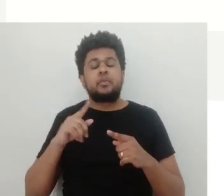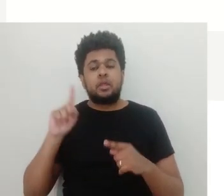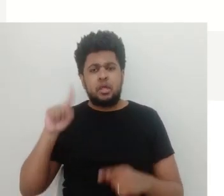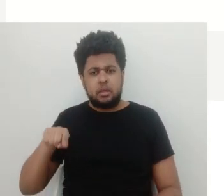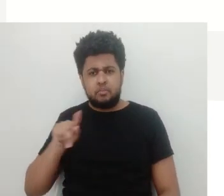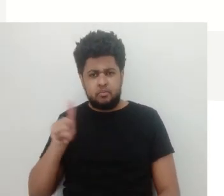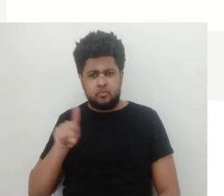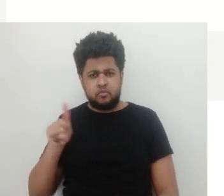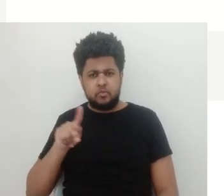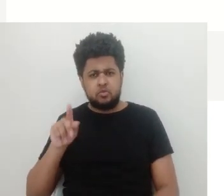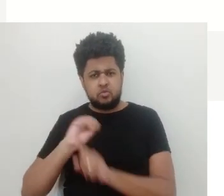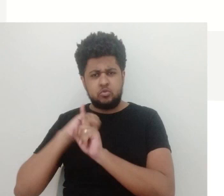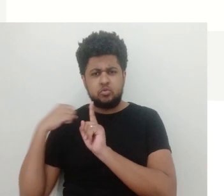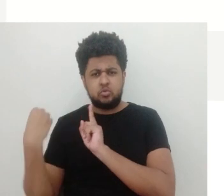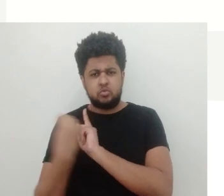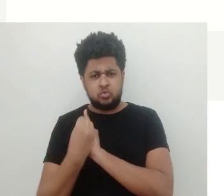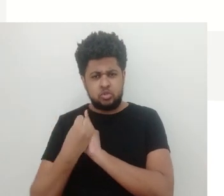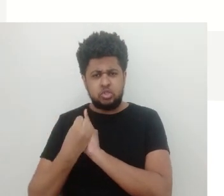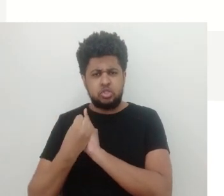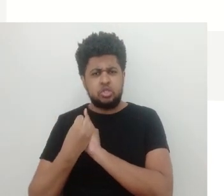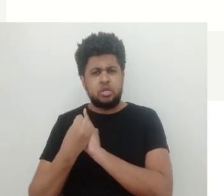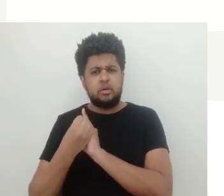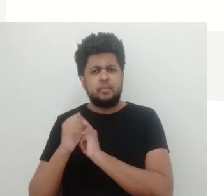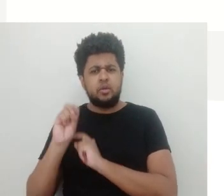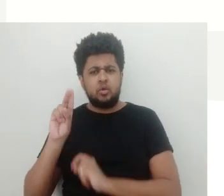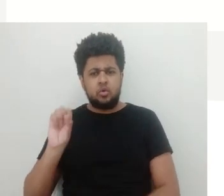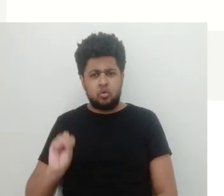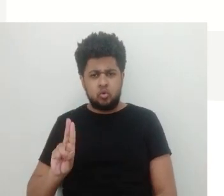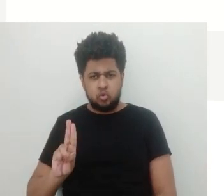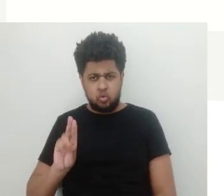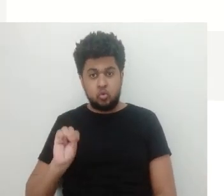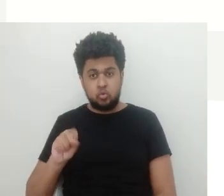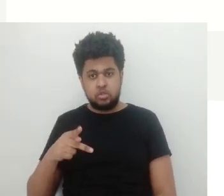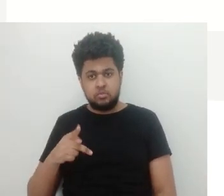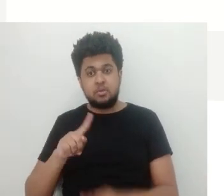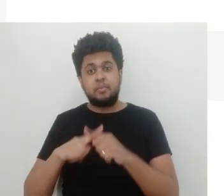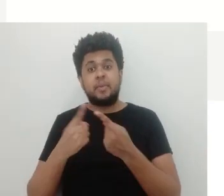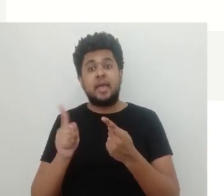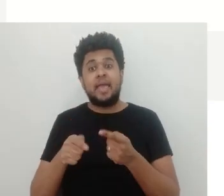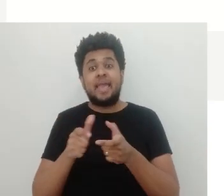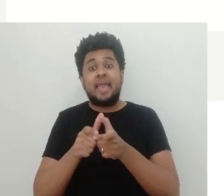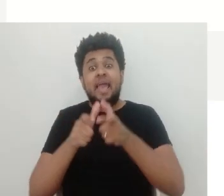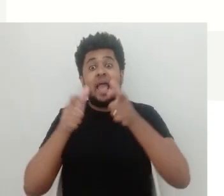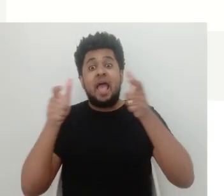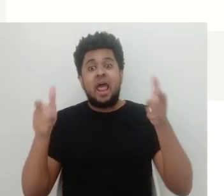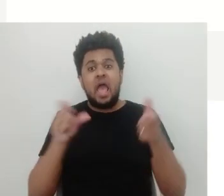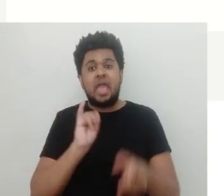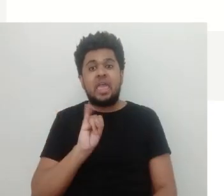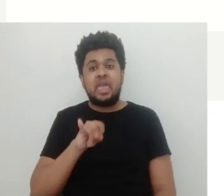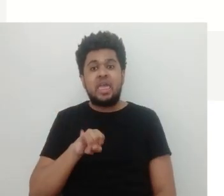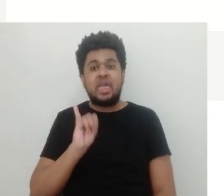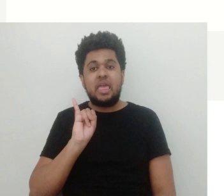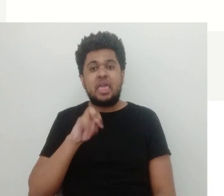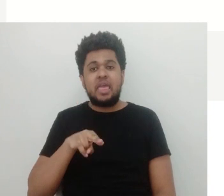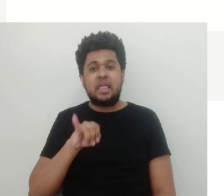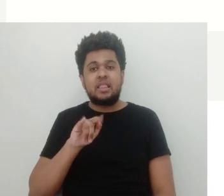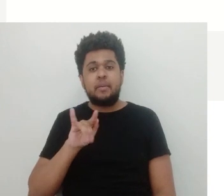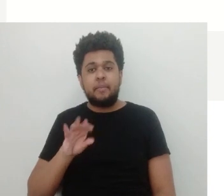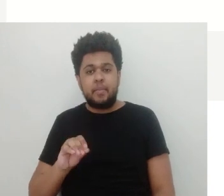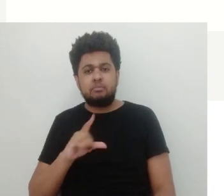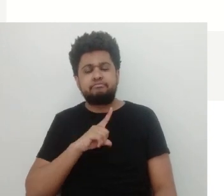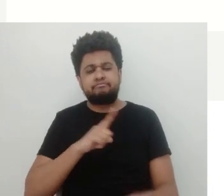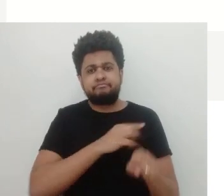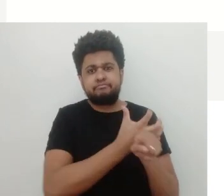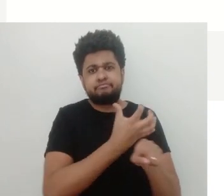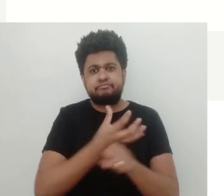interdisciplinar. Né? Ele tentou e conseguiu, creio eu, né, com resultados que hoje eu considero um pouco duvidosos, mas na